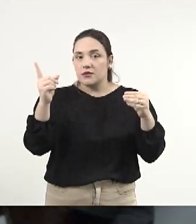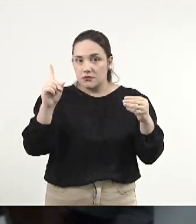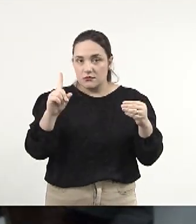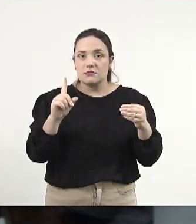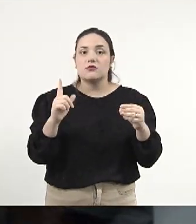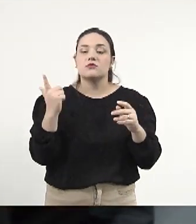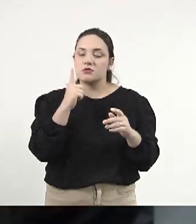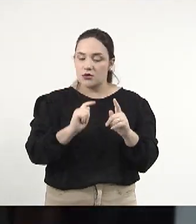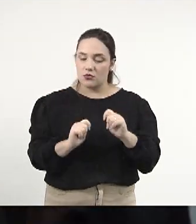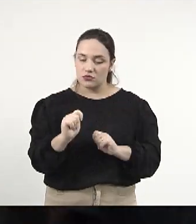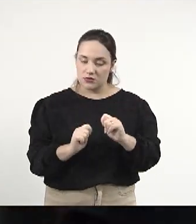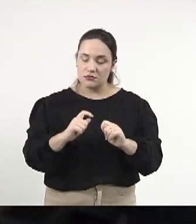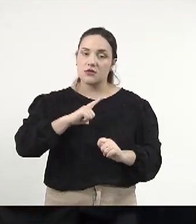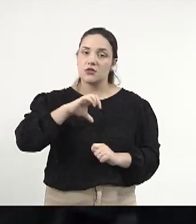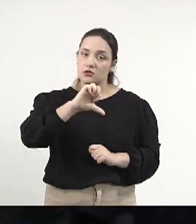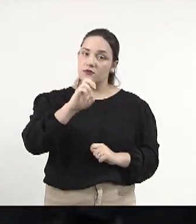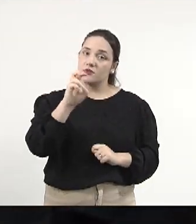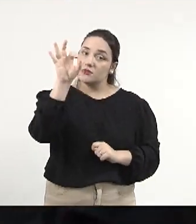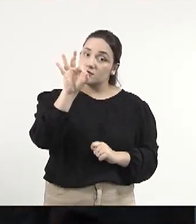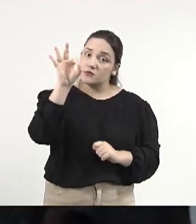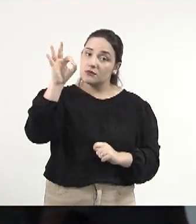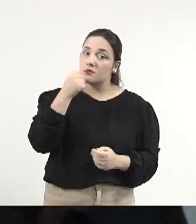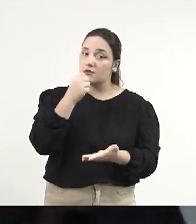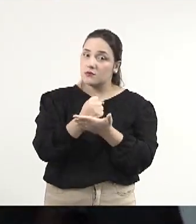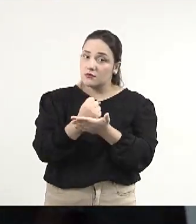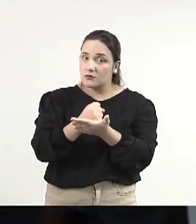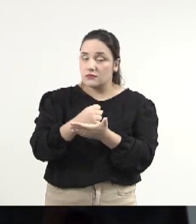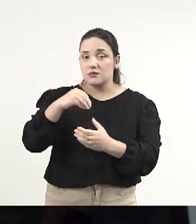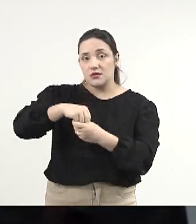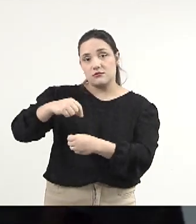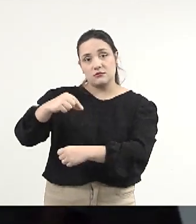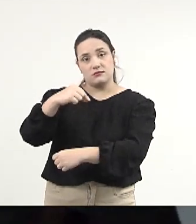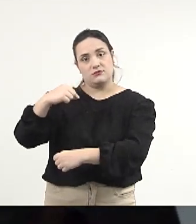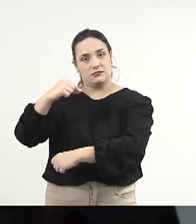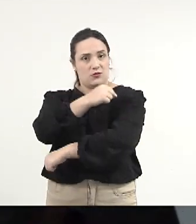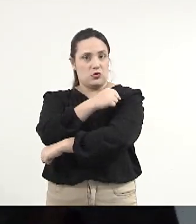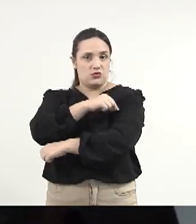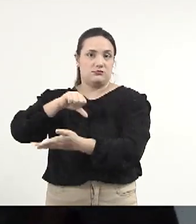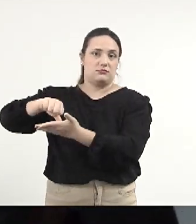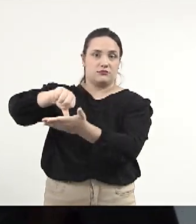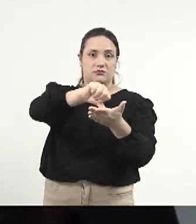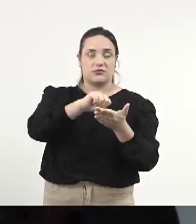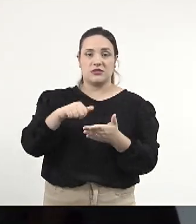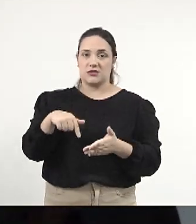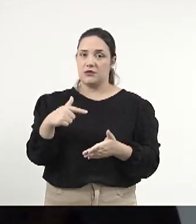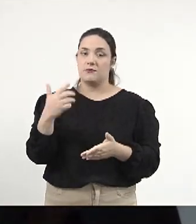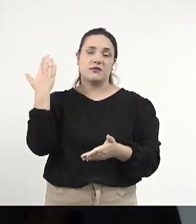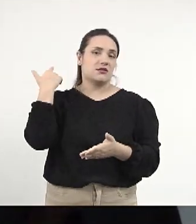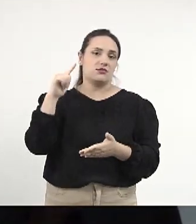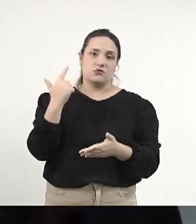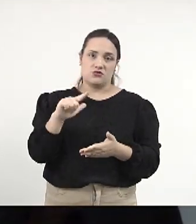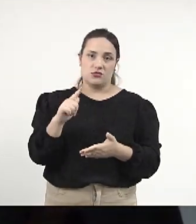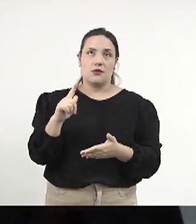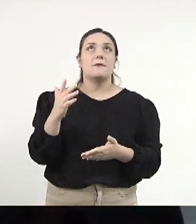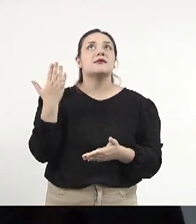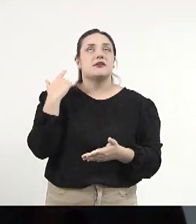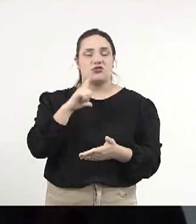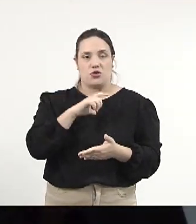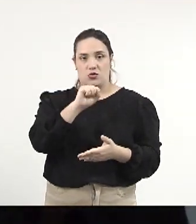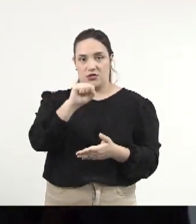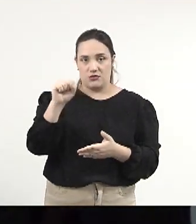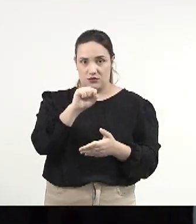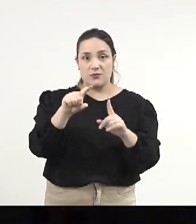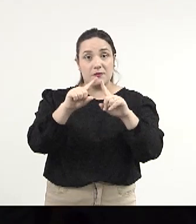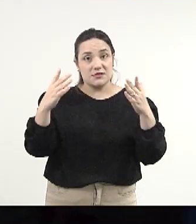mantém 95% de medicamento nas unidades, coisa que nunca houve na história de Campo Grande. O máximo que se atingiu foi 88%.